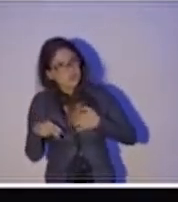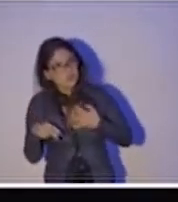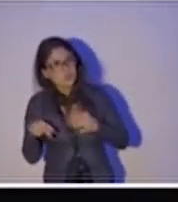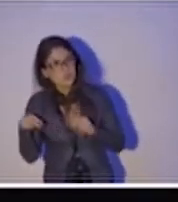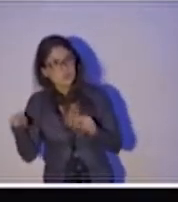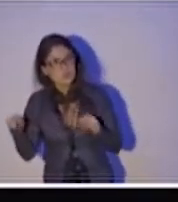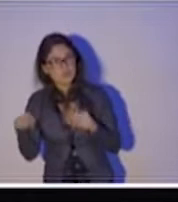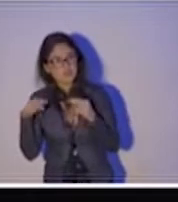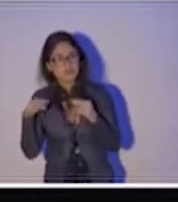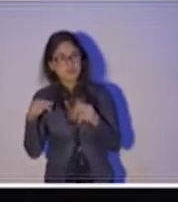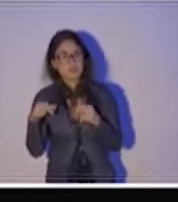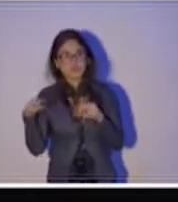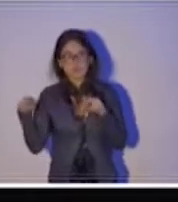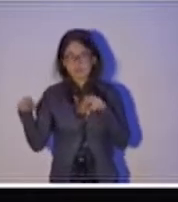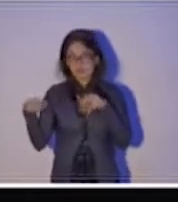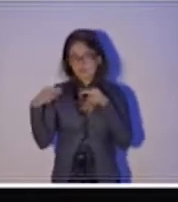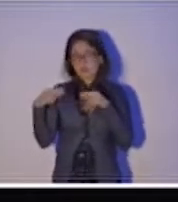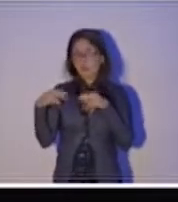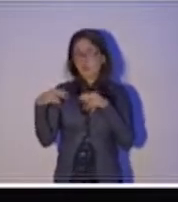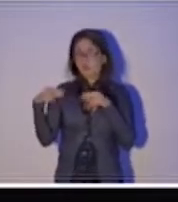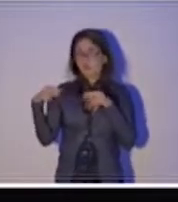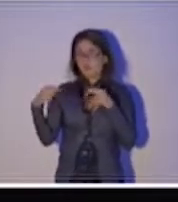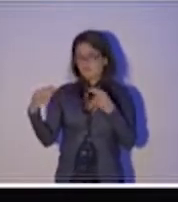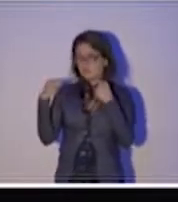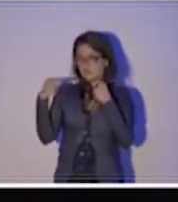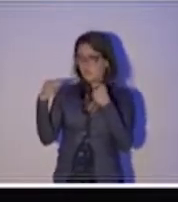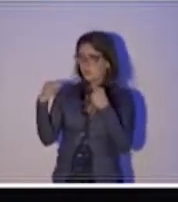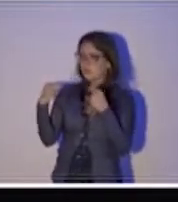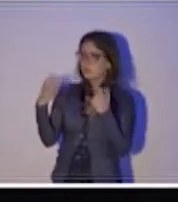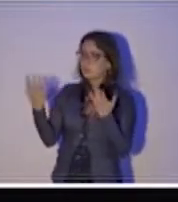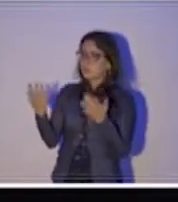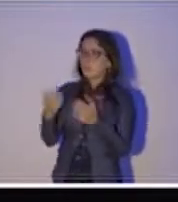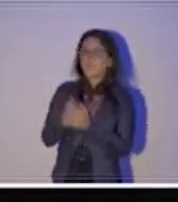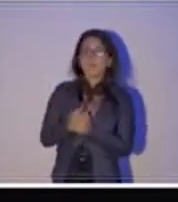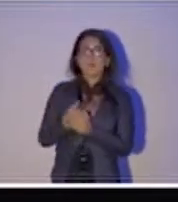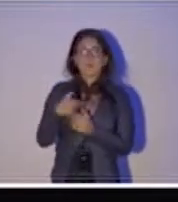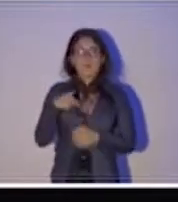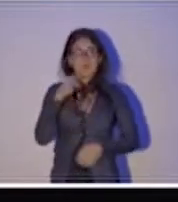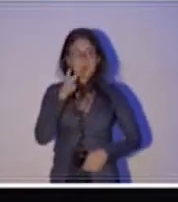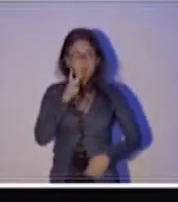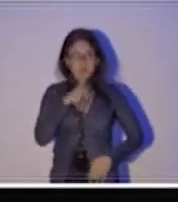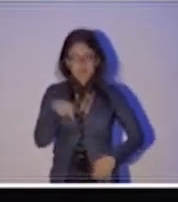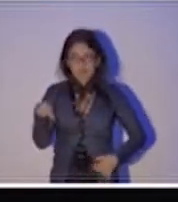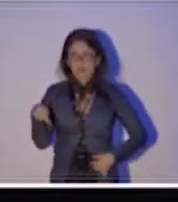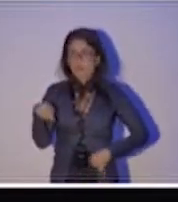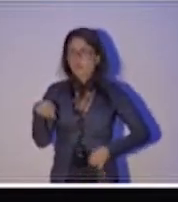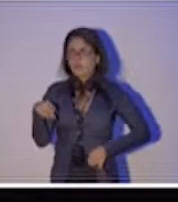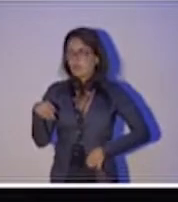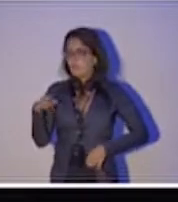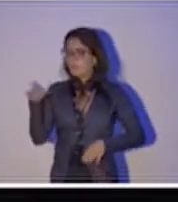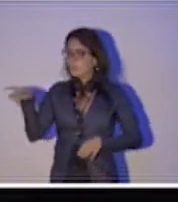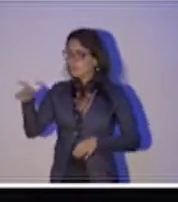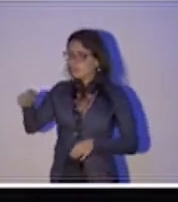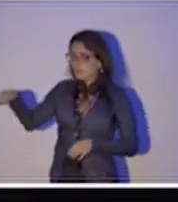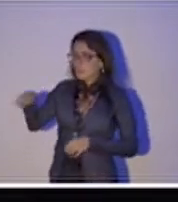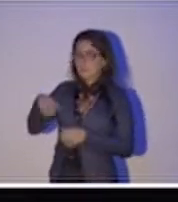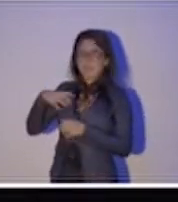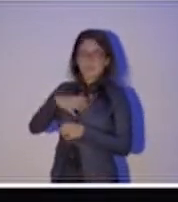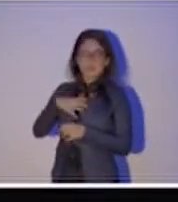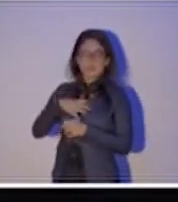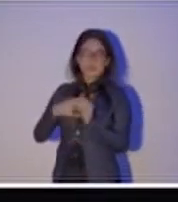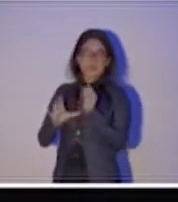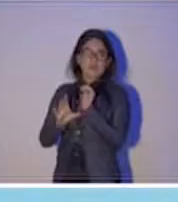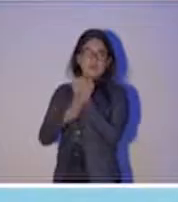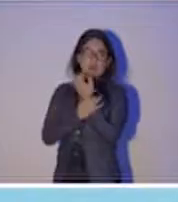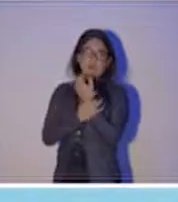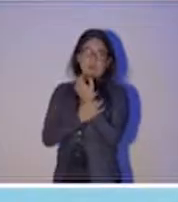Olha só. Parte do meu trabalho como professor... é garantir que vocês sempre se sintam seguros. E hoje